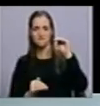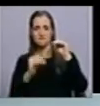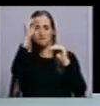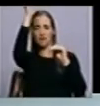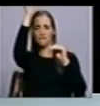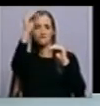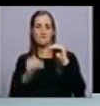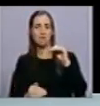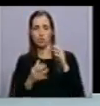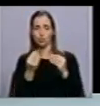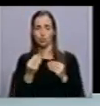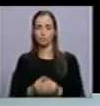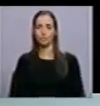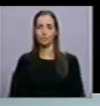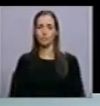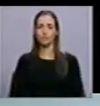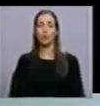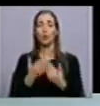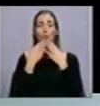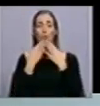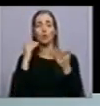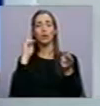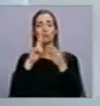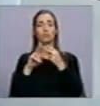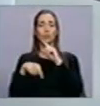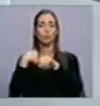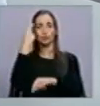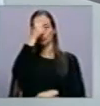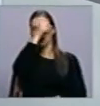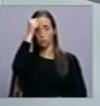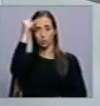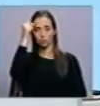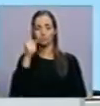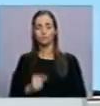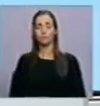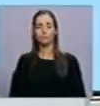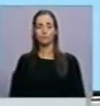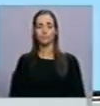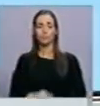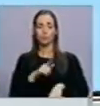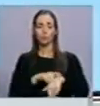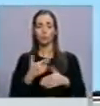plano galáctico. Miguel, obrigado e até ao próximo domingo. Muito obrigado. Esta